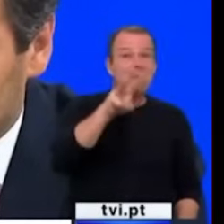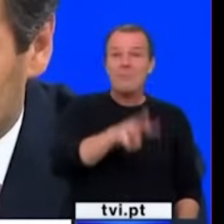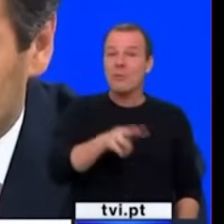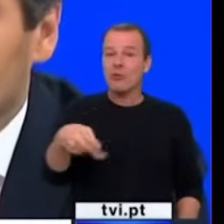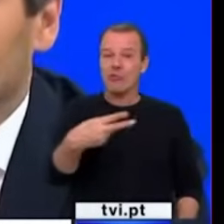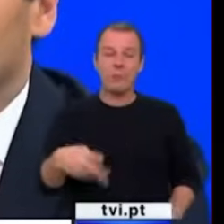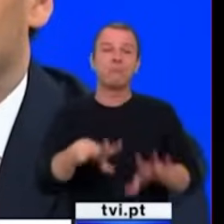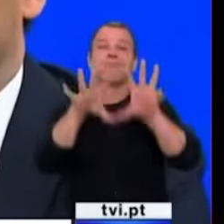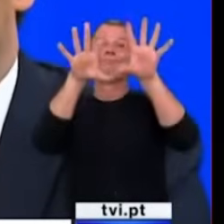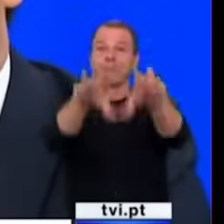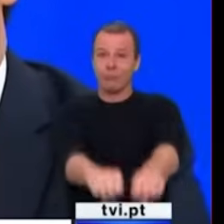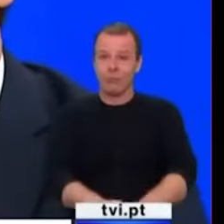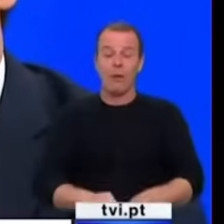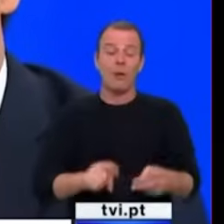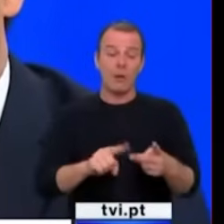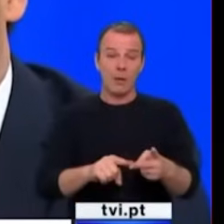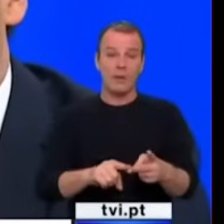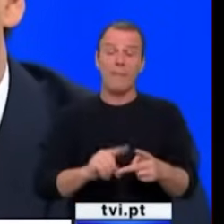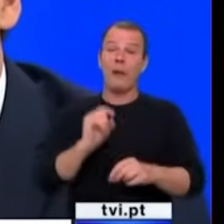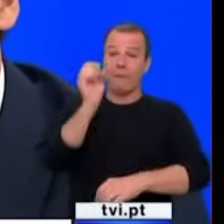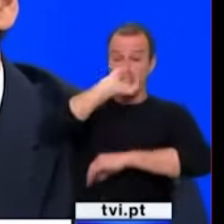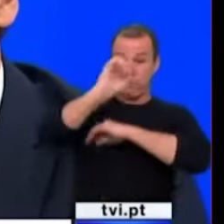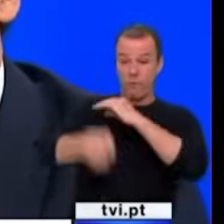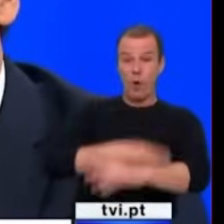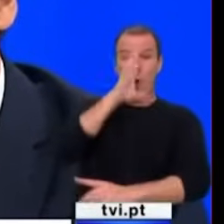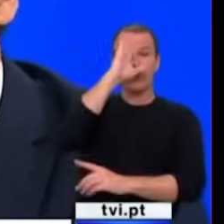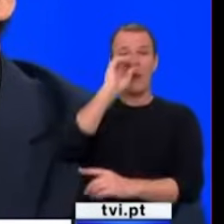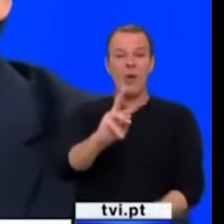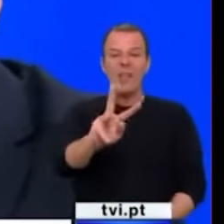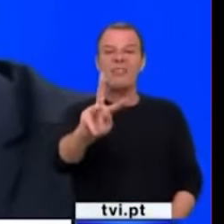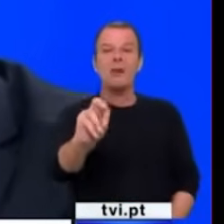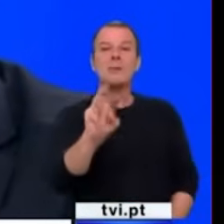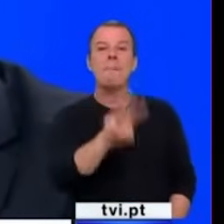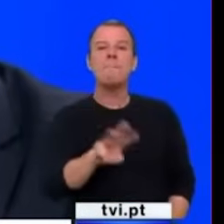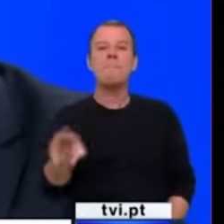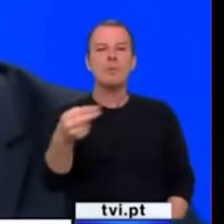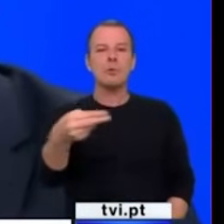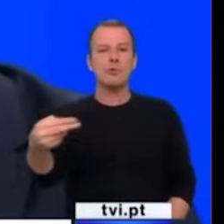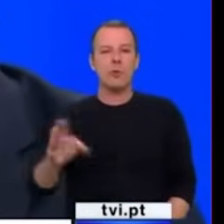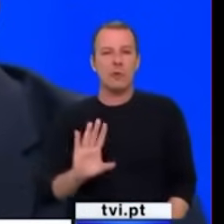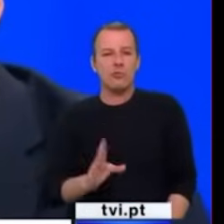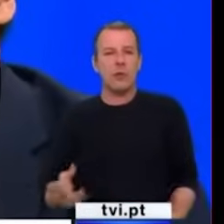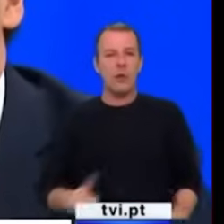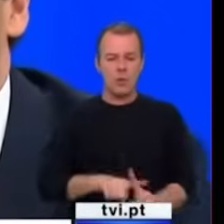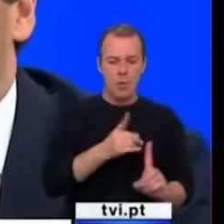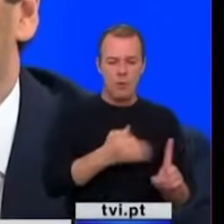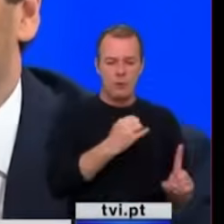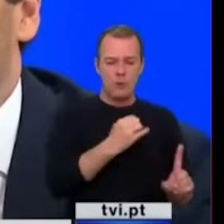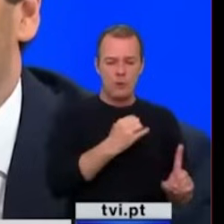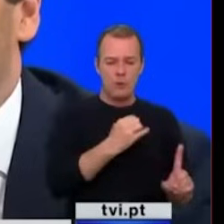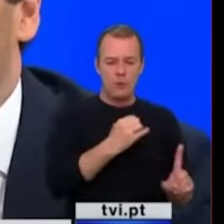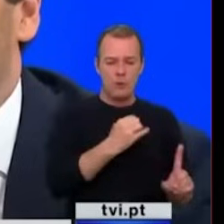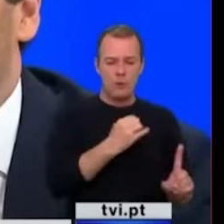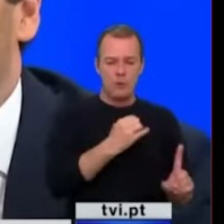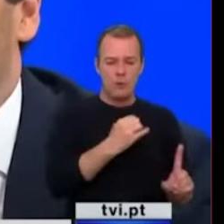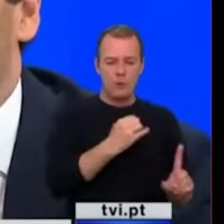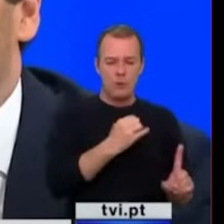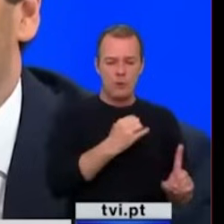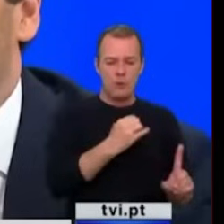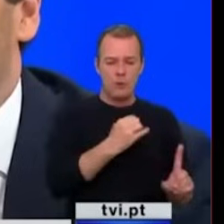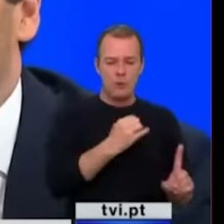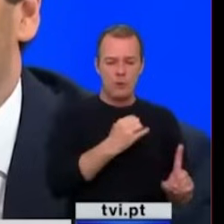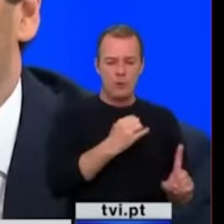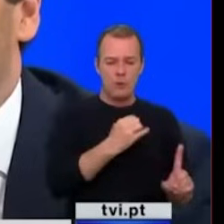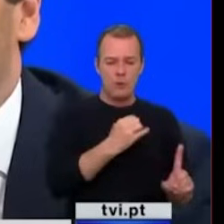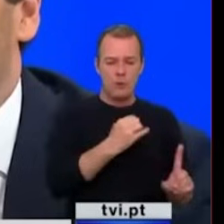euros e foram confiscados a favor do Estado 13 milhões de euros já já em 2022 Ó André voltamos outra vez ao mesmo